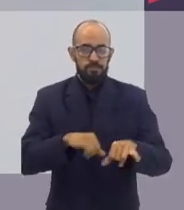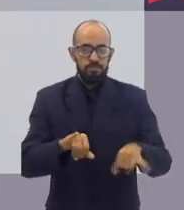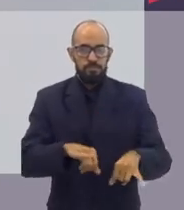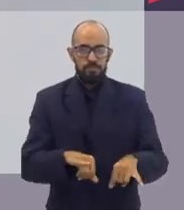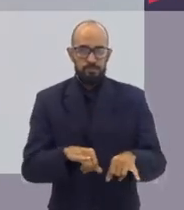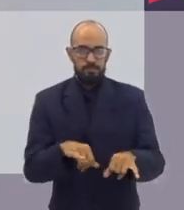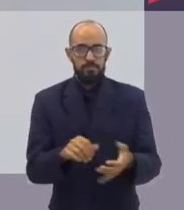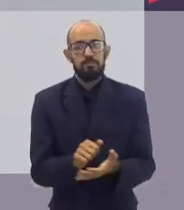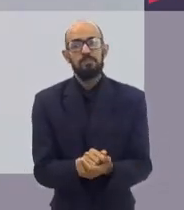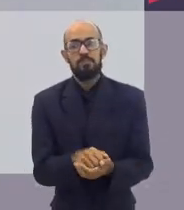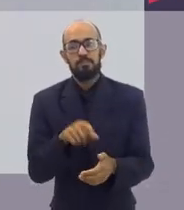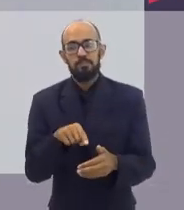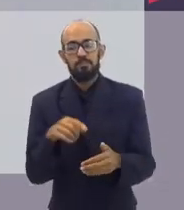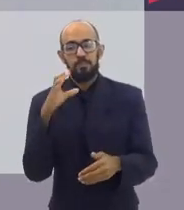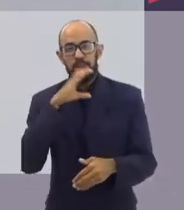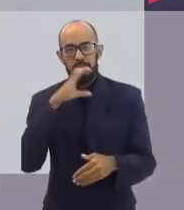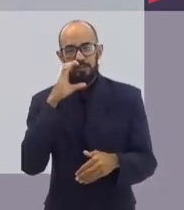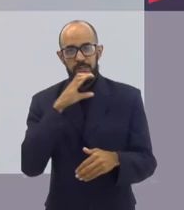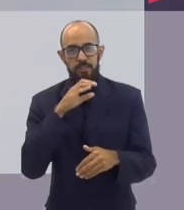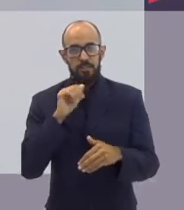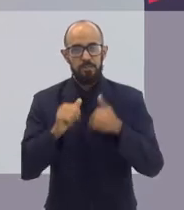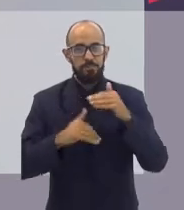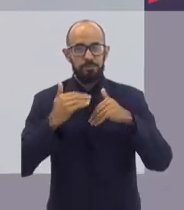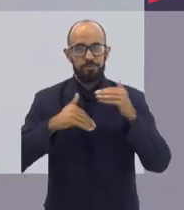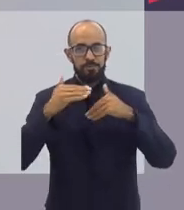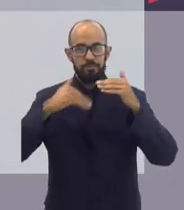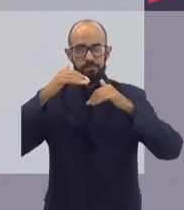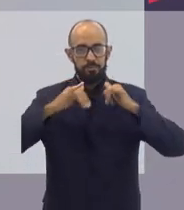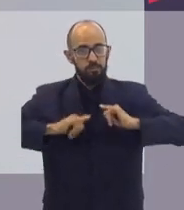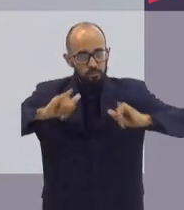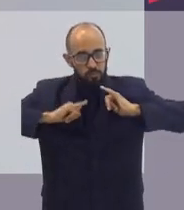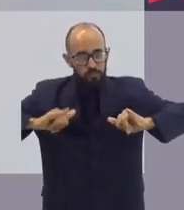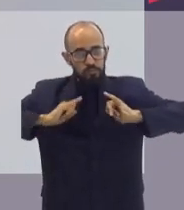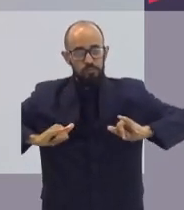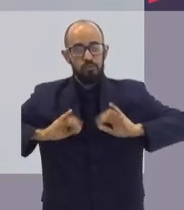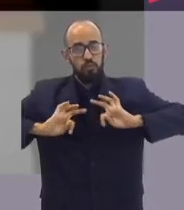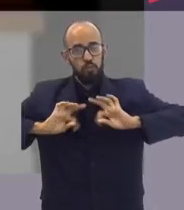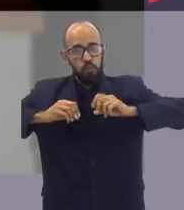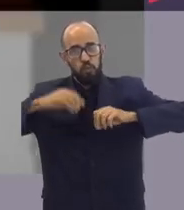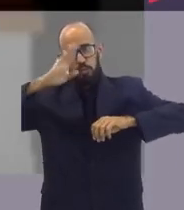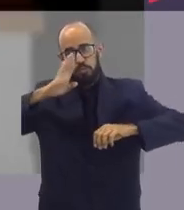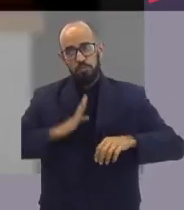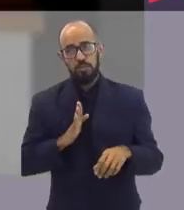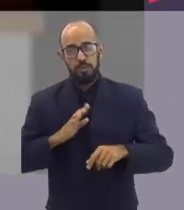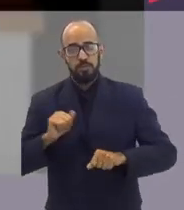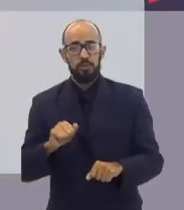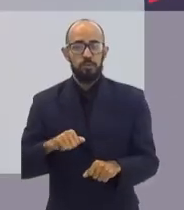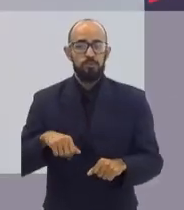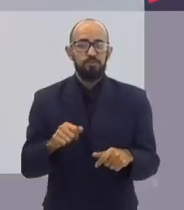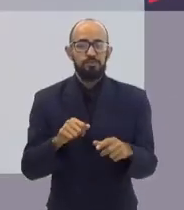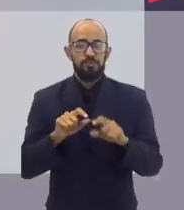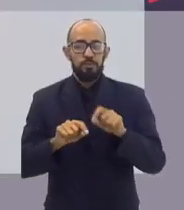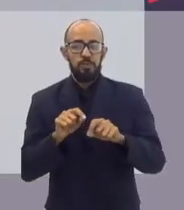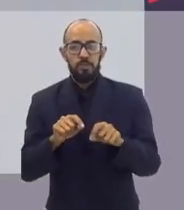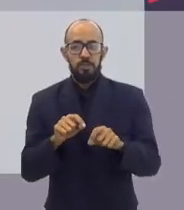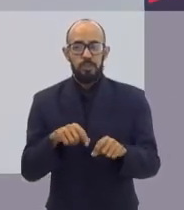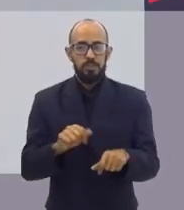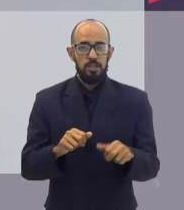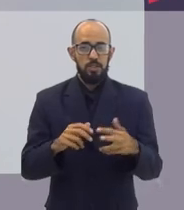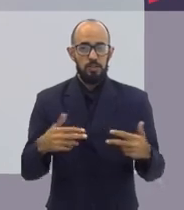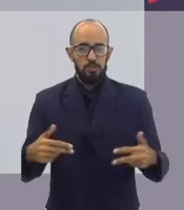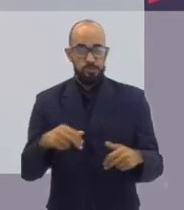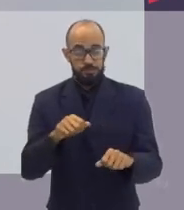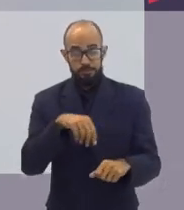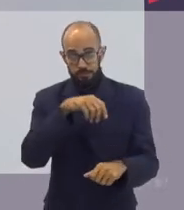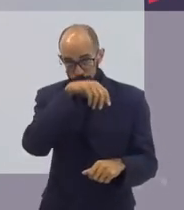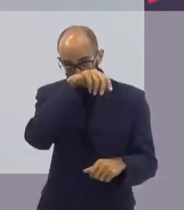Terapêutica Experimental, é acelerar esse processo, divulgar dentro do Brasil essa particularidade que tem, por exemplo, no